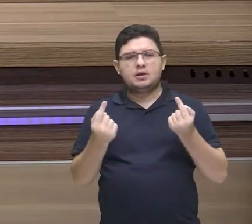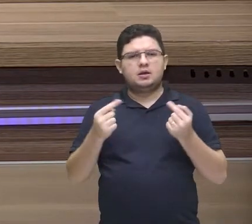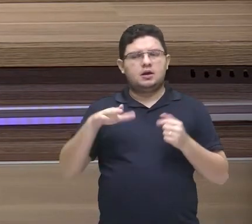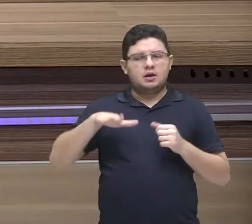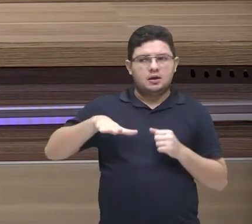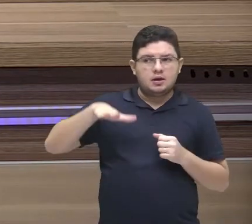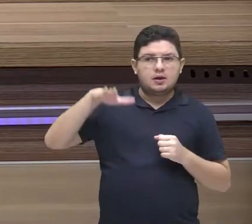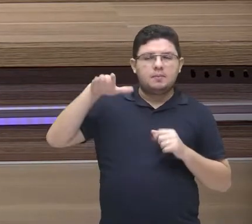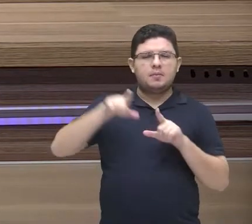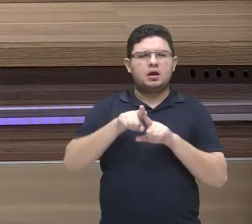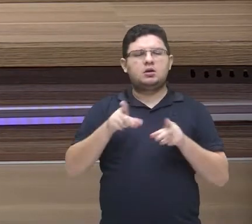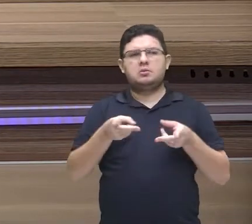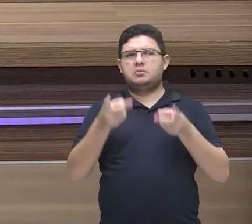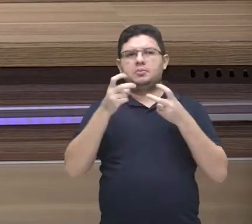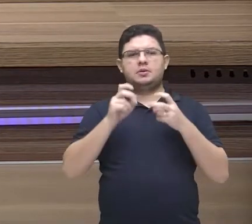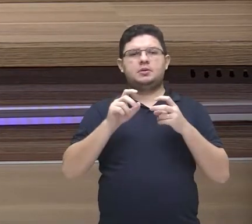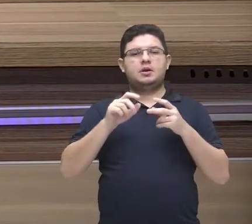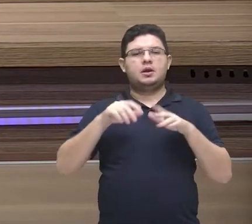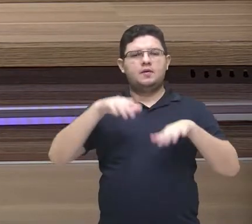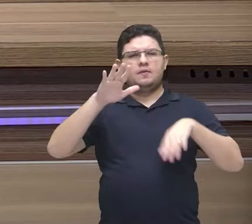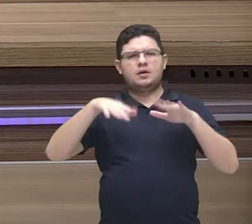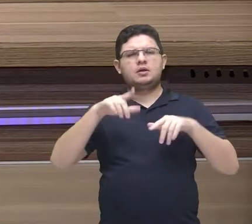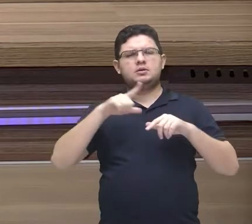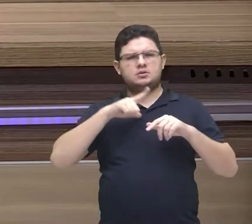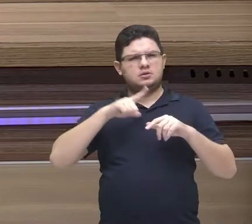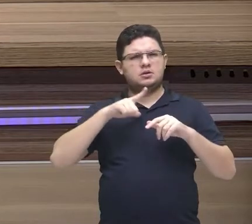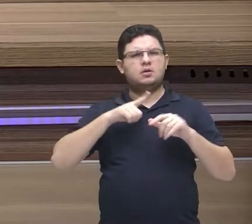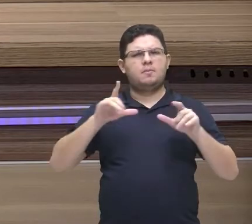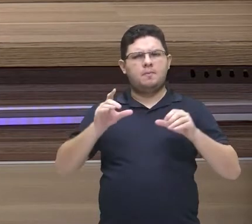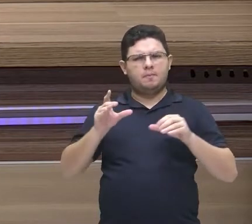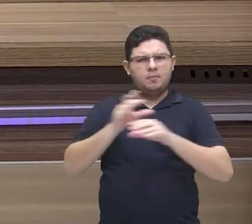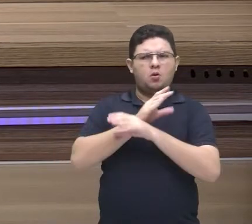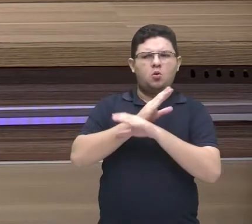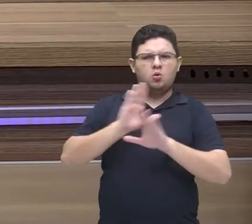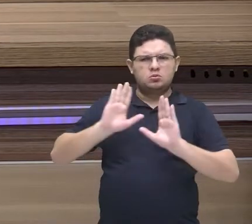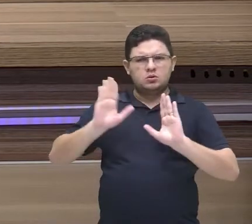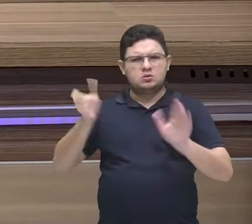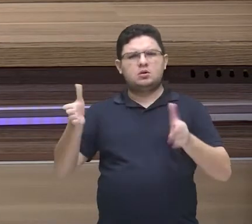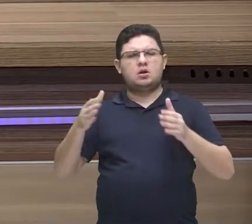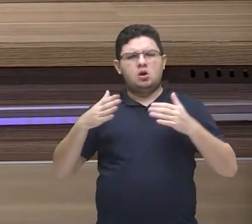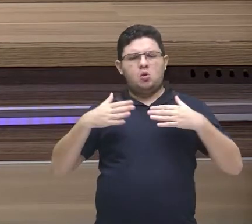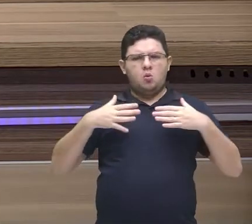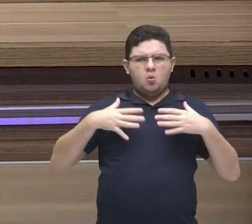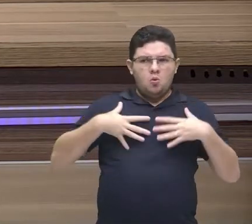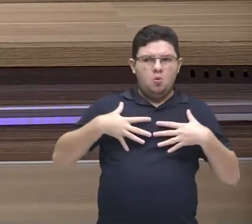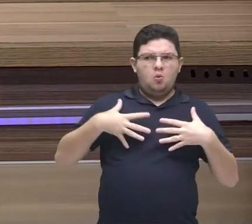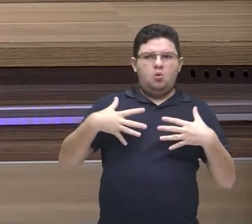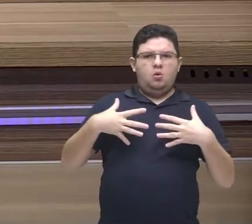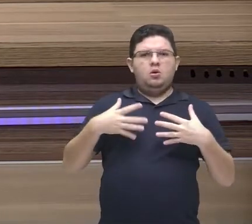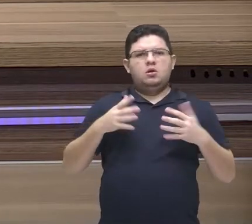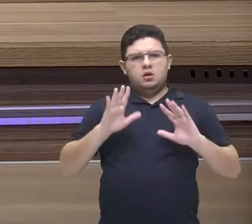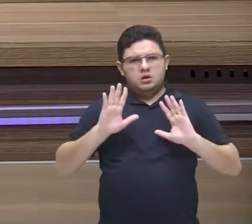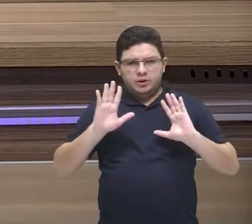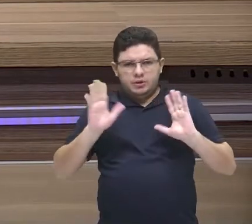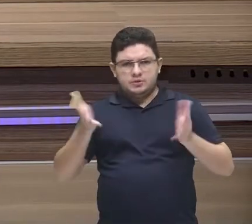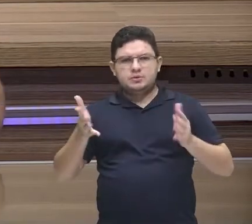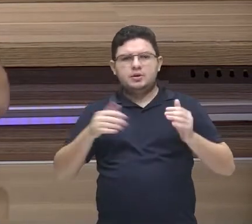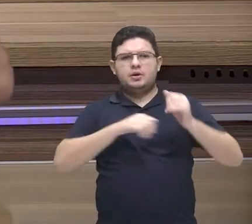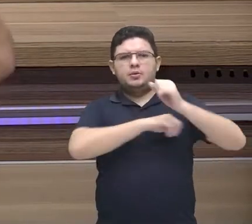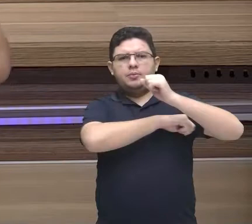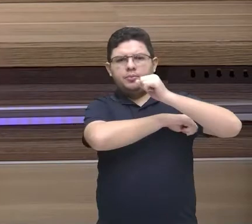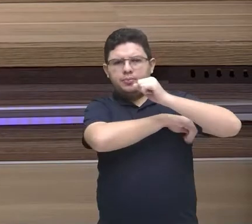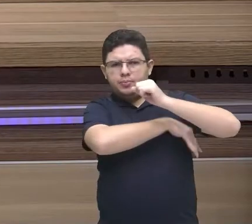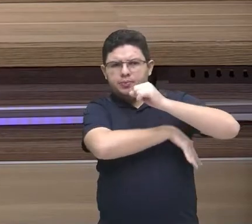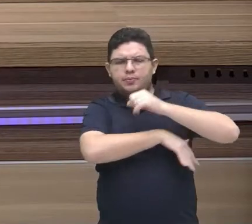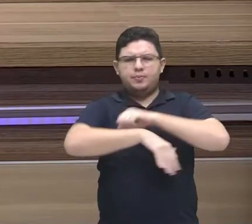vai perceber, ela já está com pelo, já está com seio, ela já começou os pelos axilares